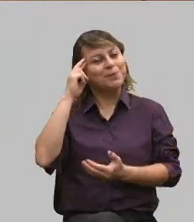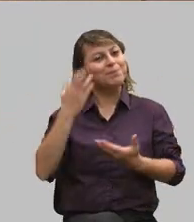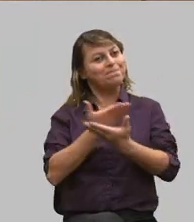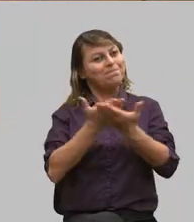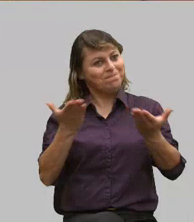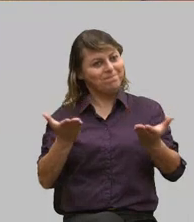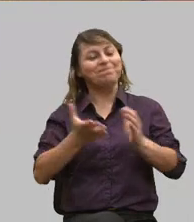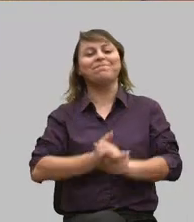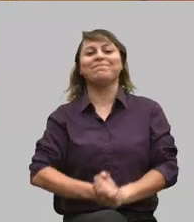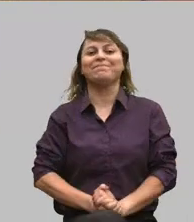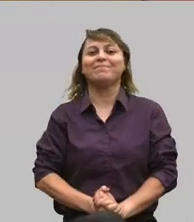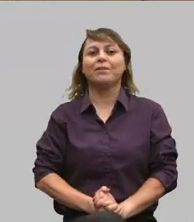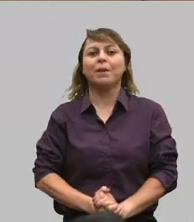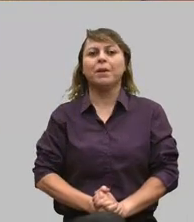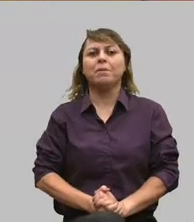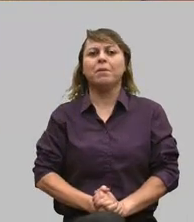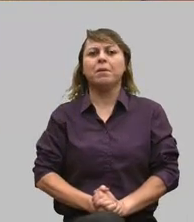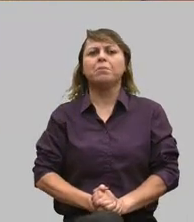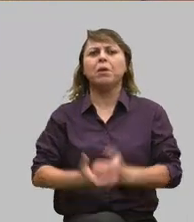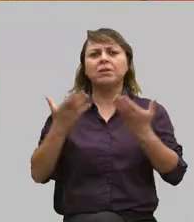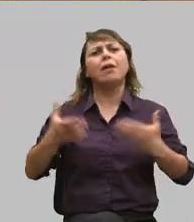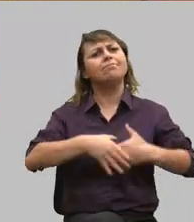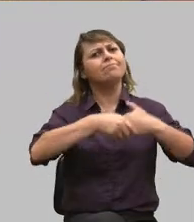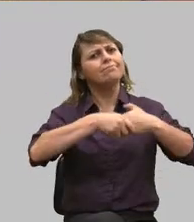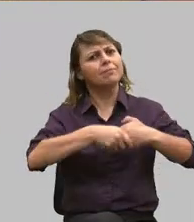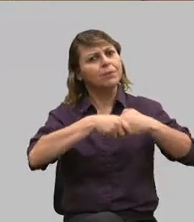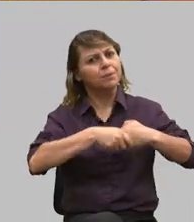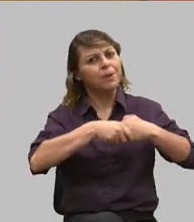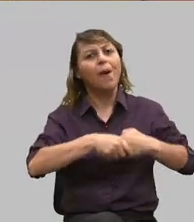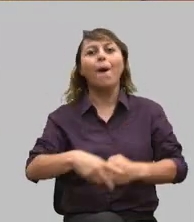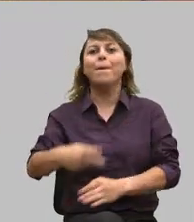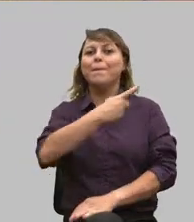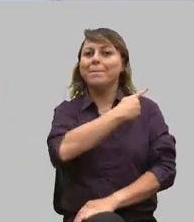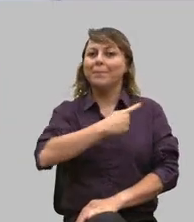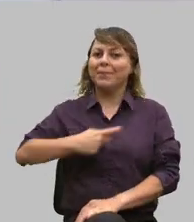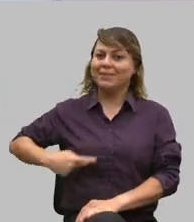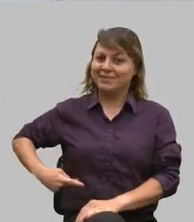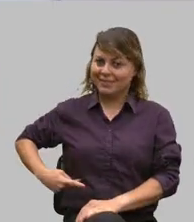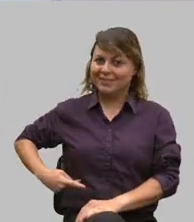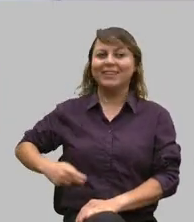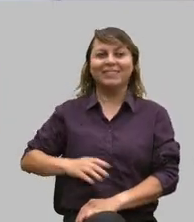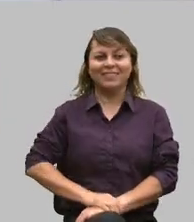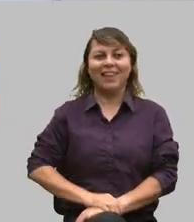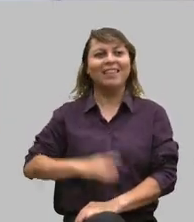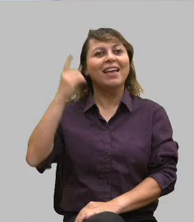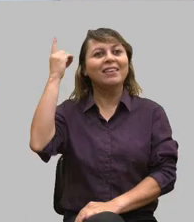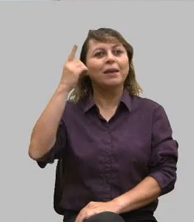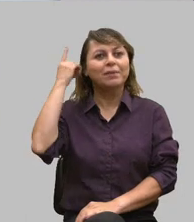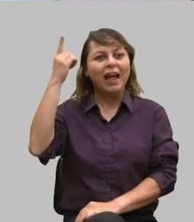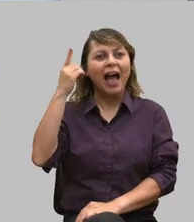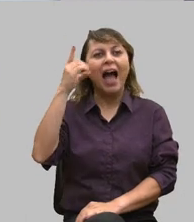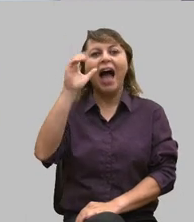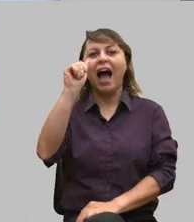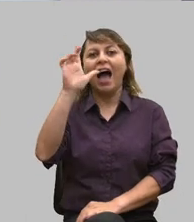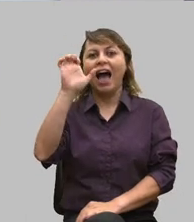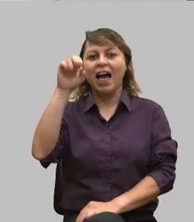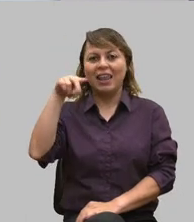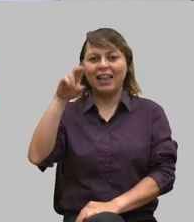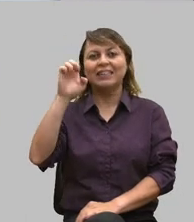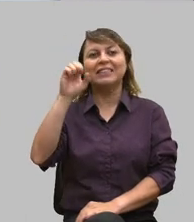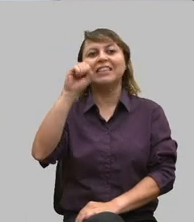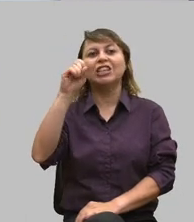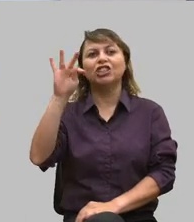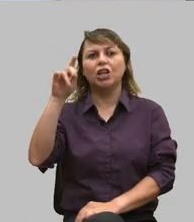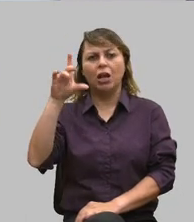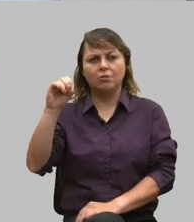todos primeiro queria cumprimentar esse nosso Presidente né Deputado Arlen Santiago exemplo